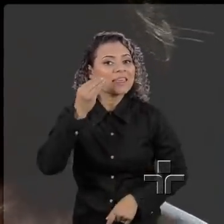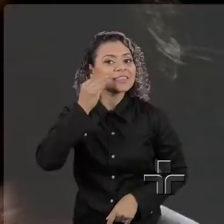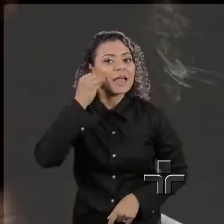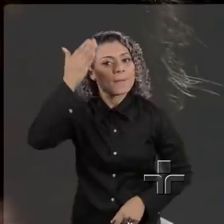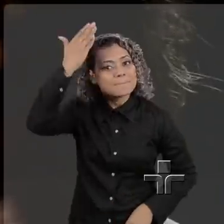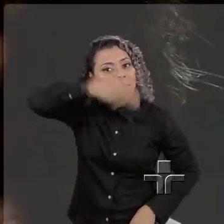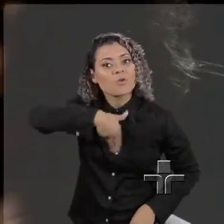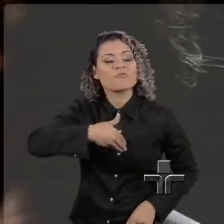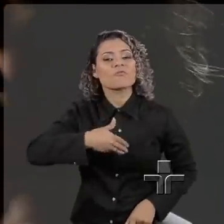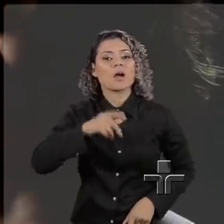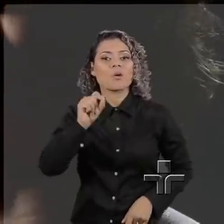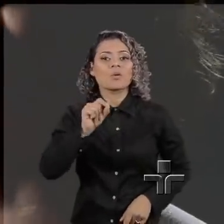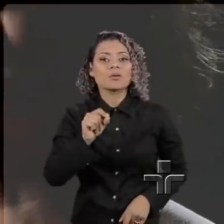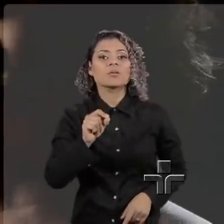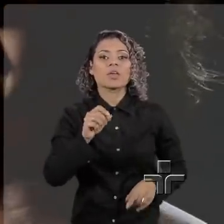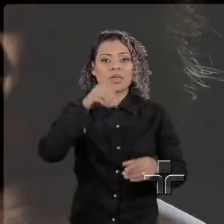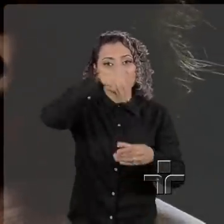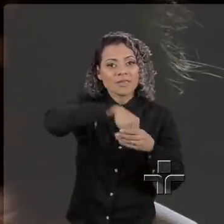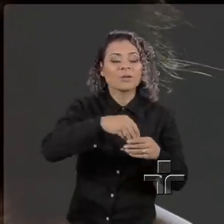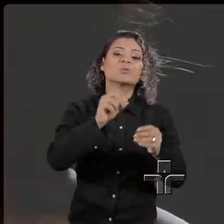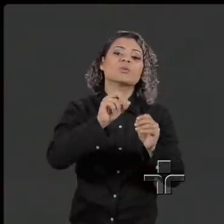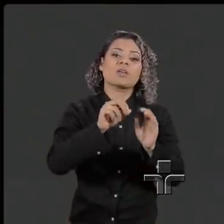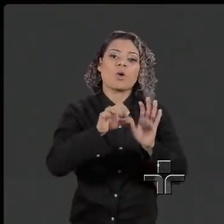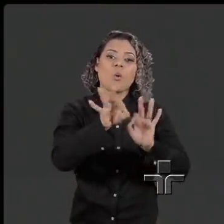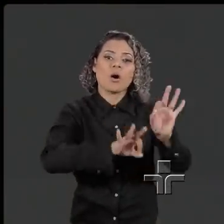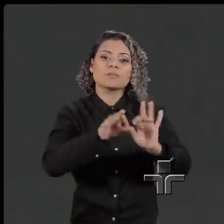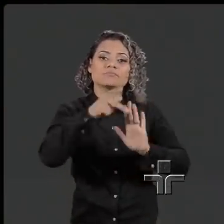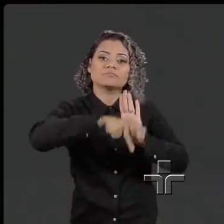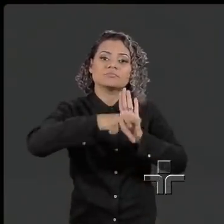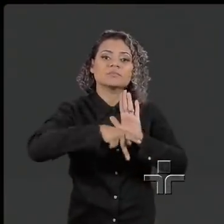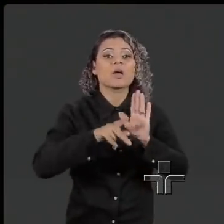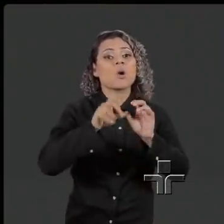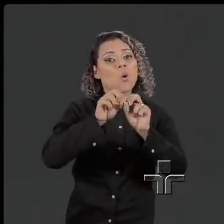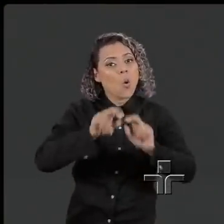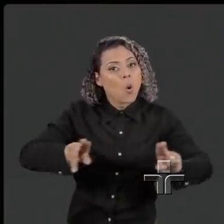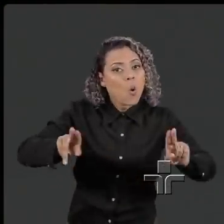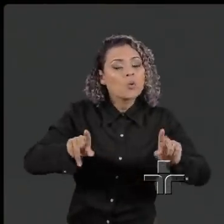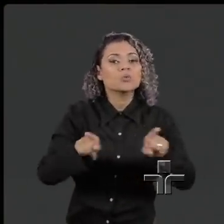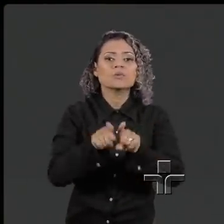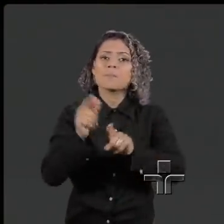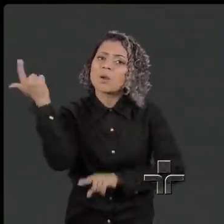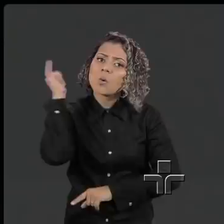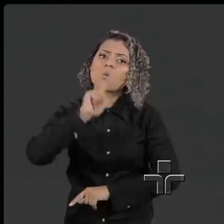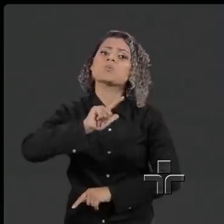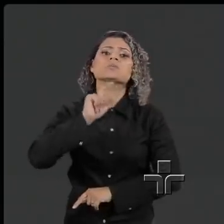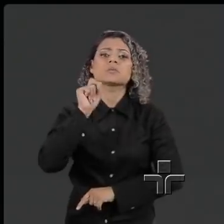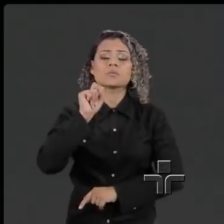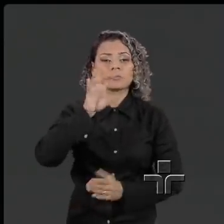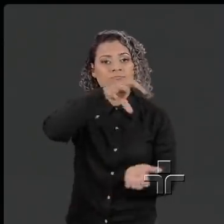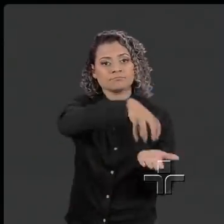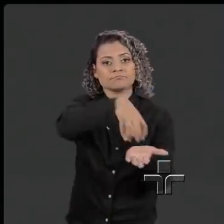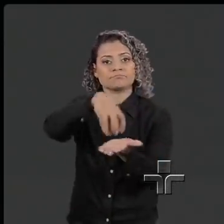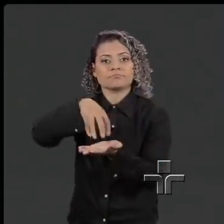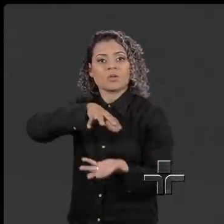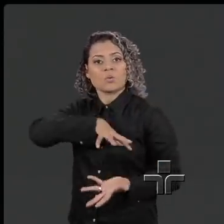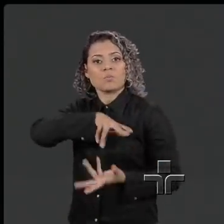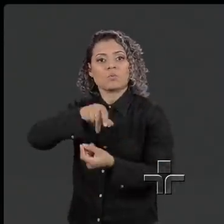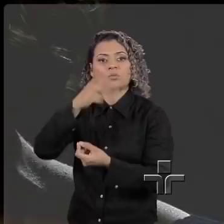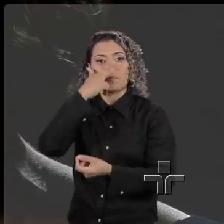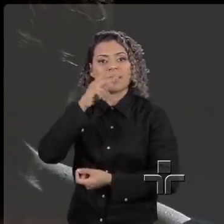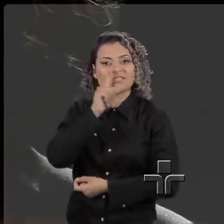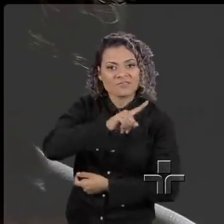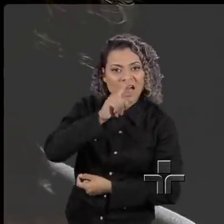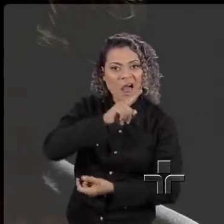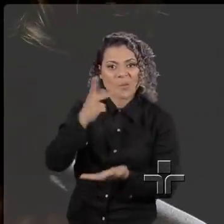aprovar resoluções dentro da ONU, para tentar avançar ali onde o sistema mundo parece falhar,